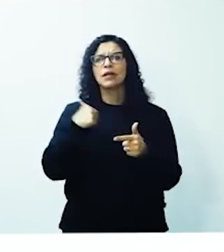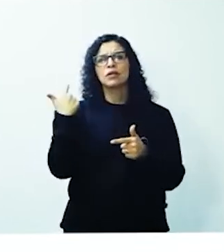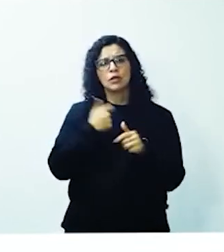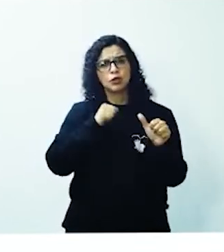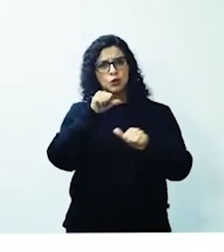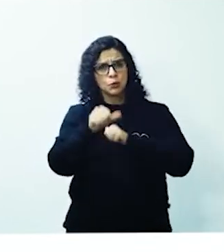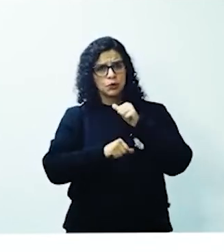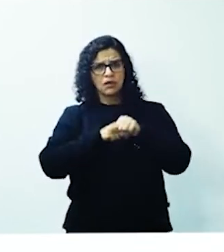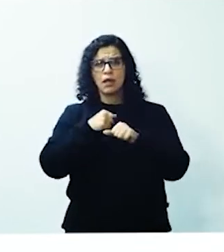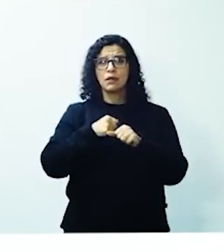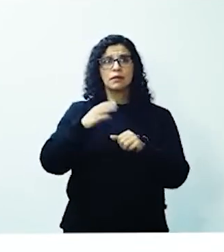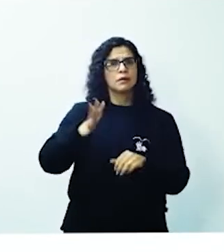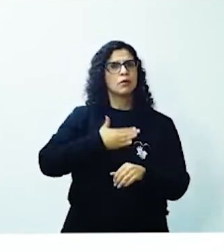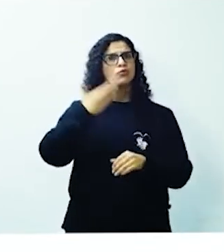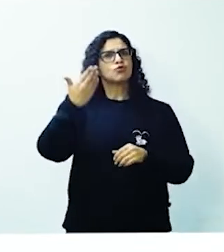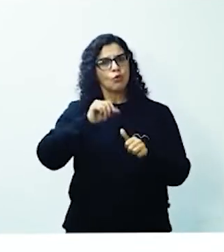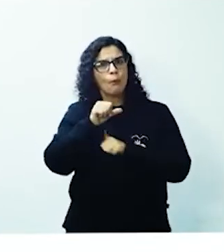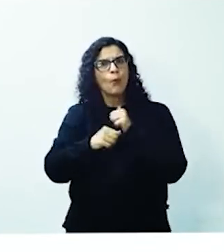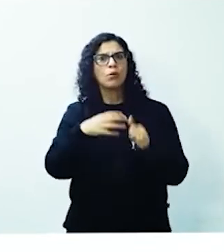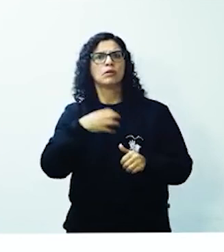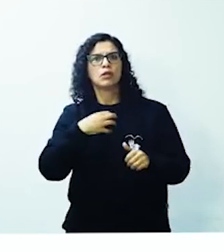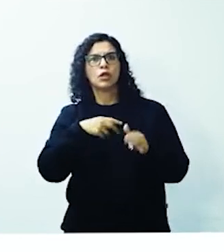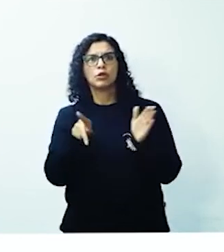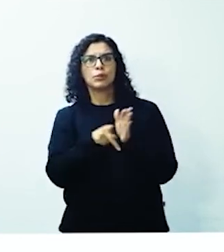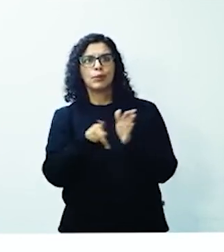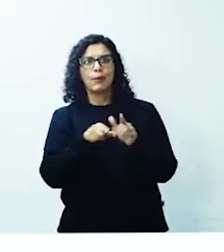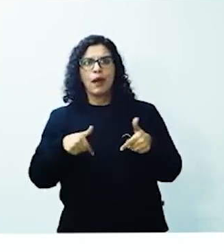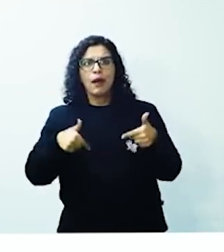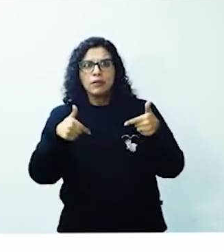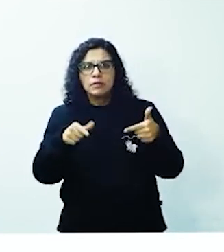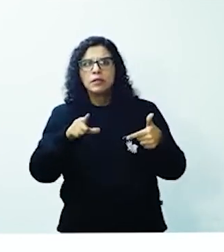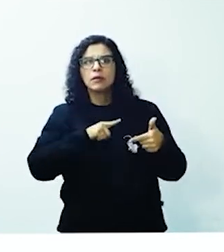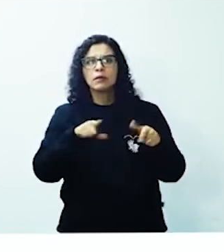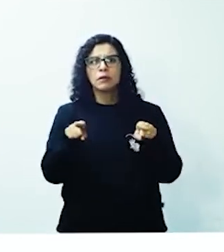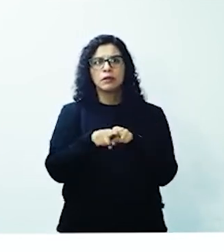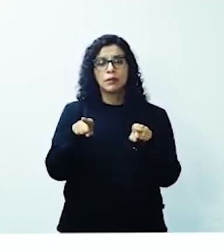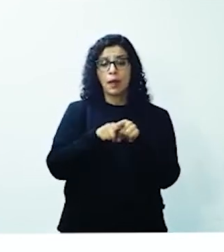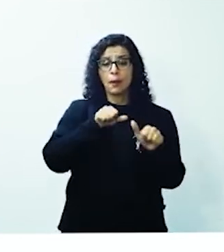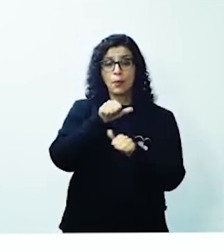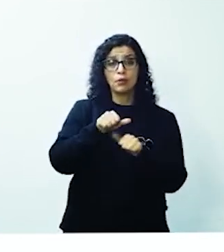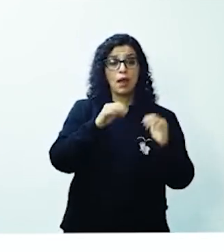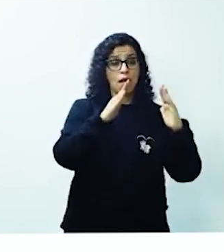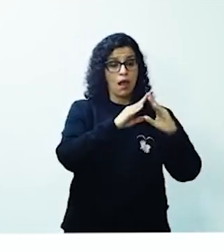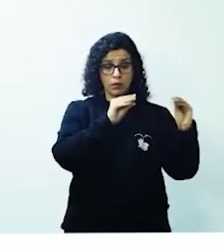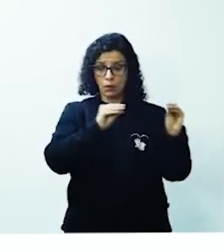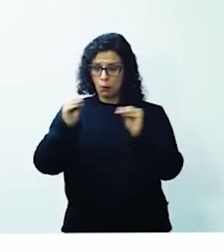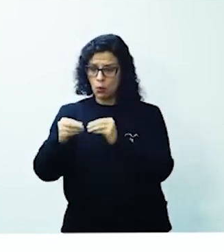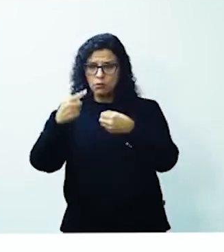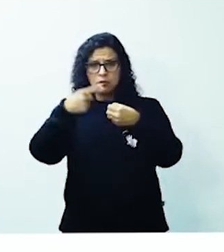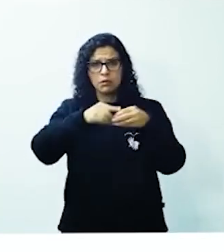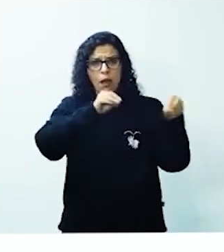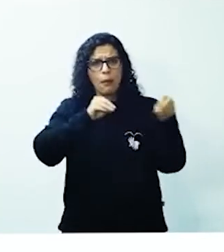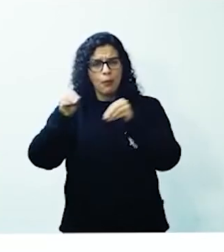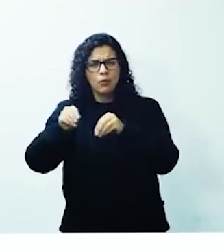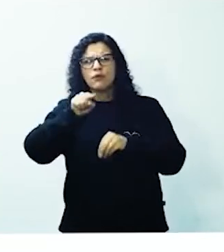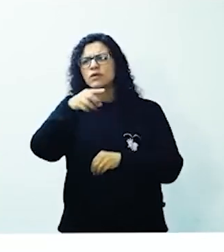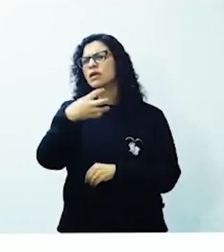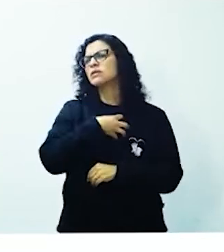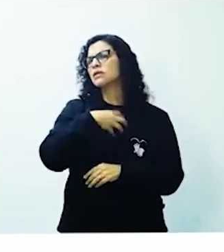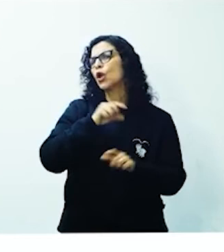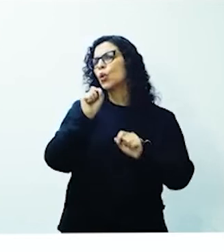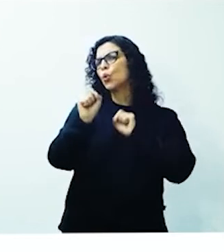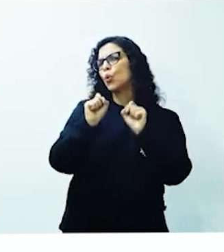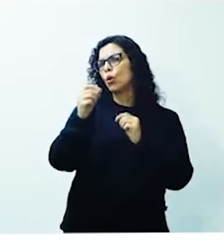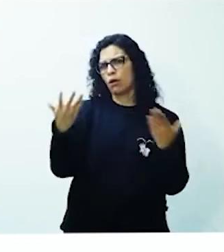mudar de uma hora para outra as nossas atitudes ou mesmo mudar de lugar? Mas como que você se sente com relação a